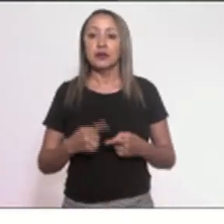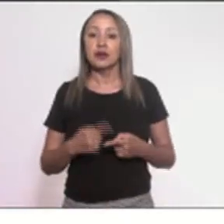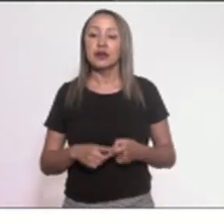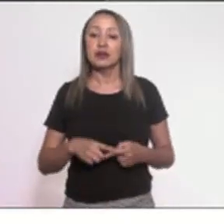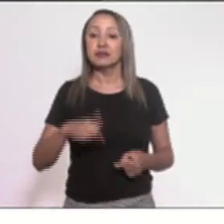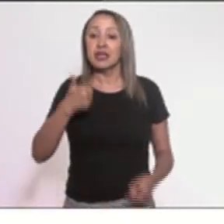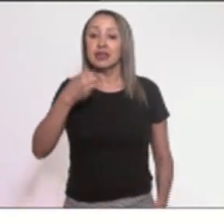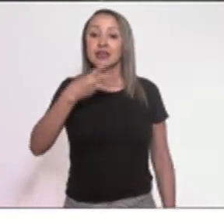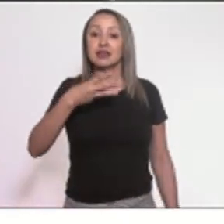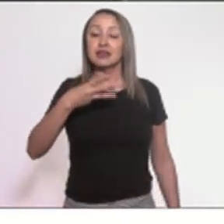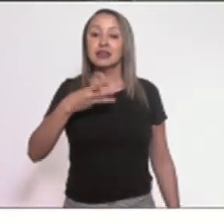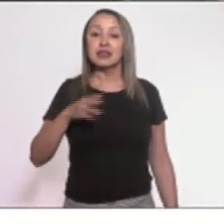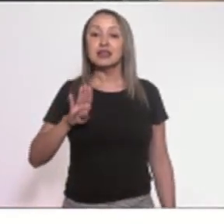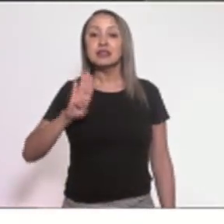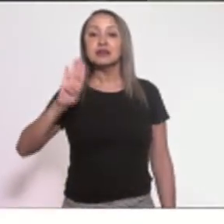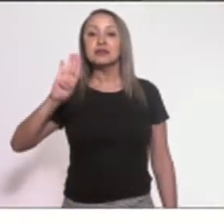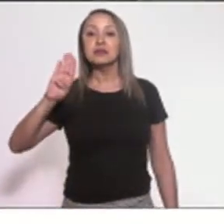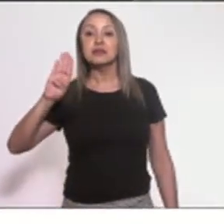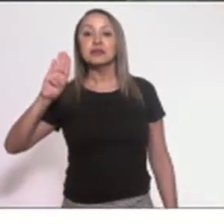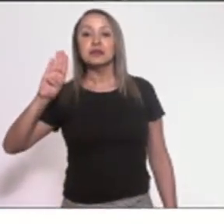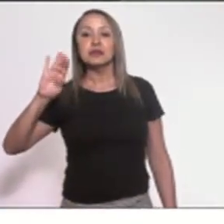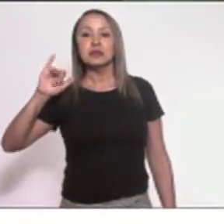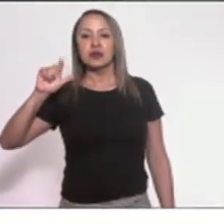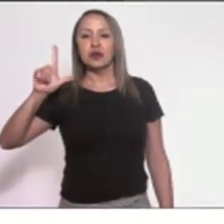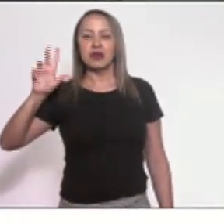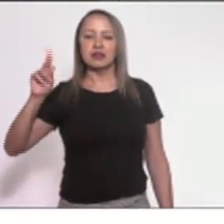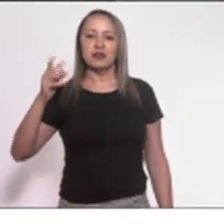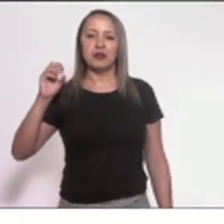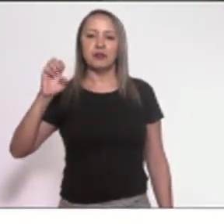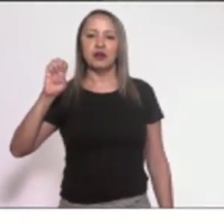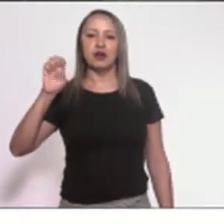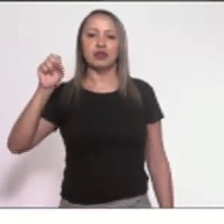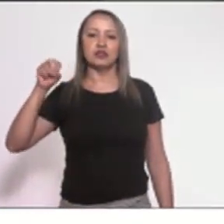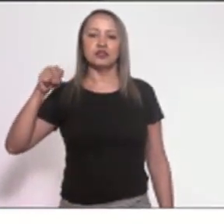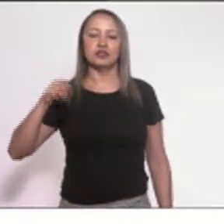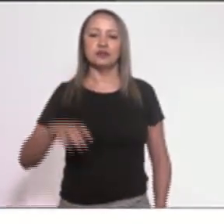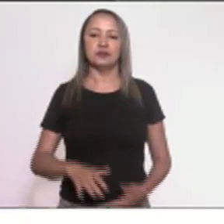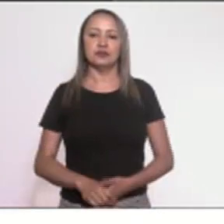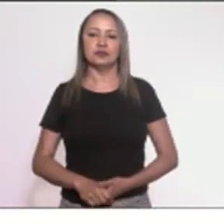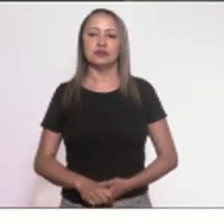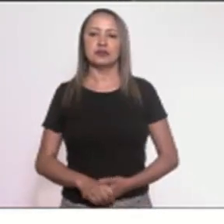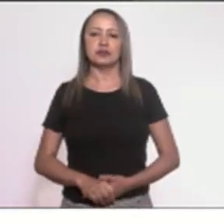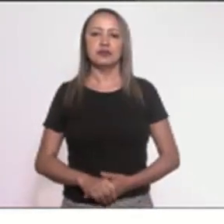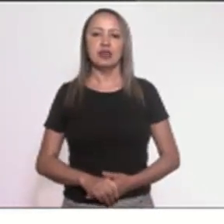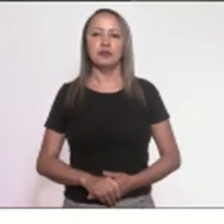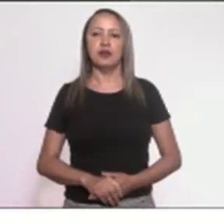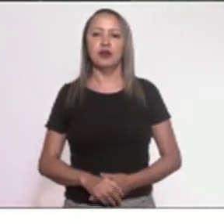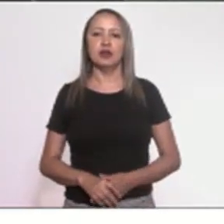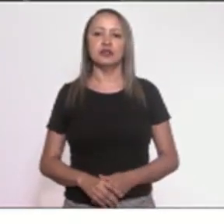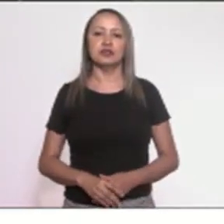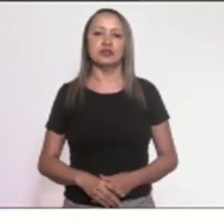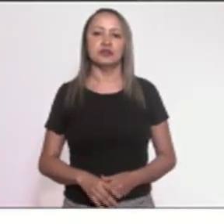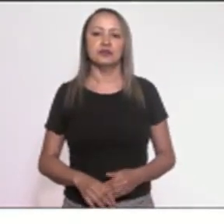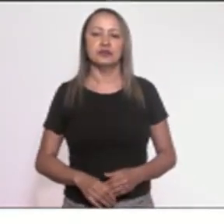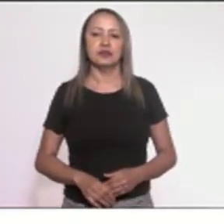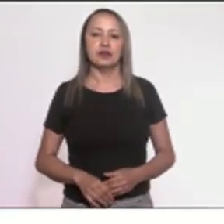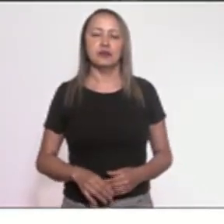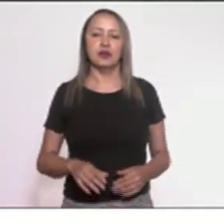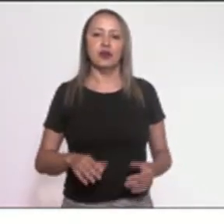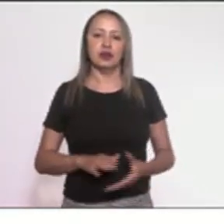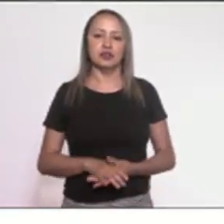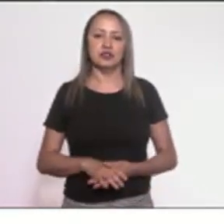13 bilhões e o Tribunal de Contas do Estado encontrou um índice de 14